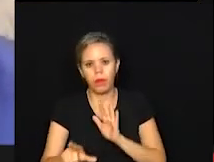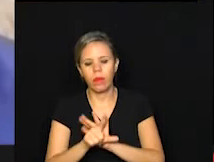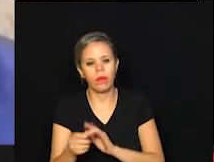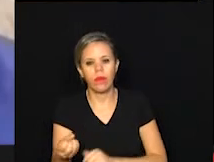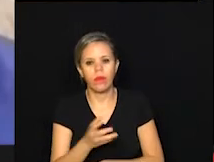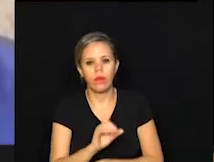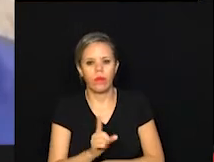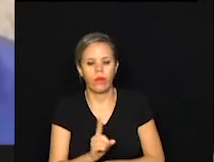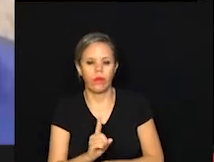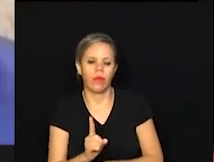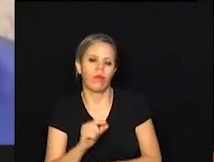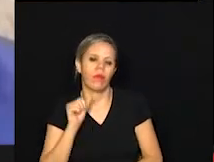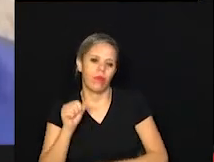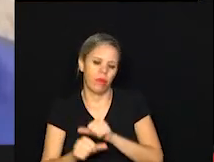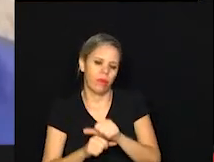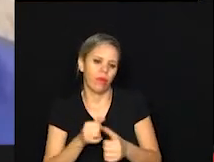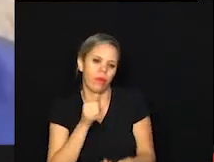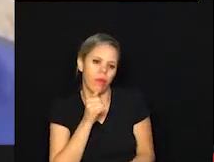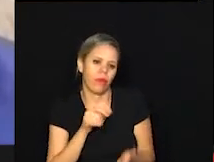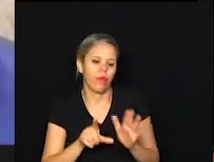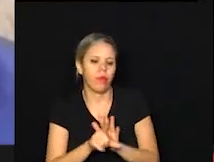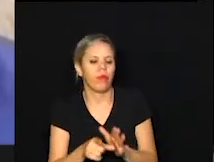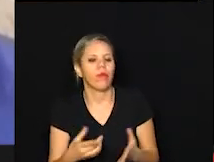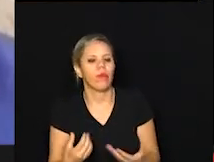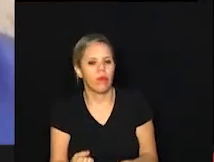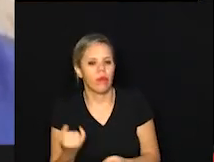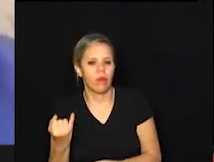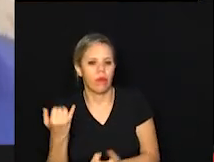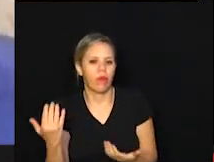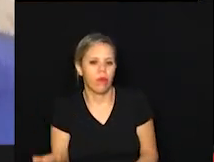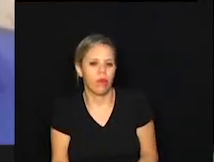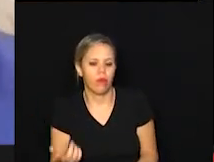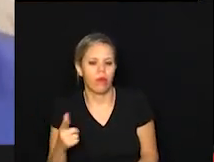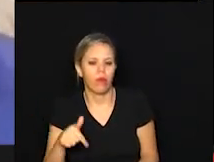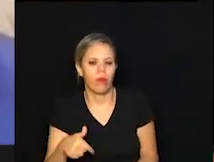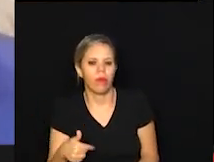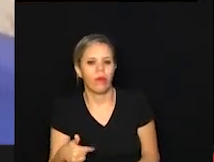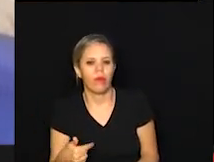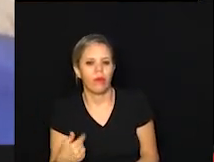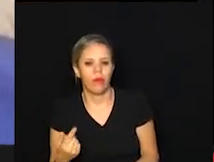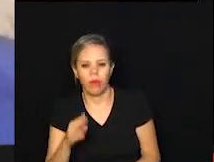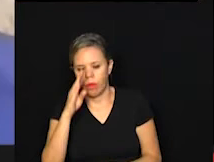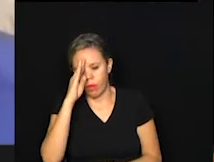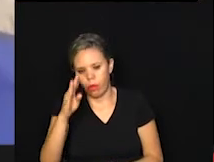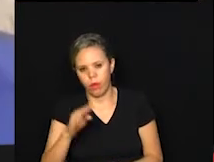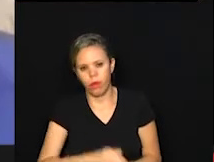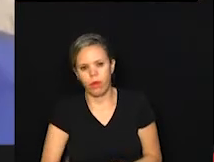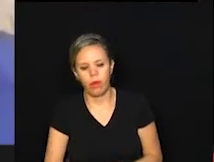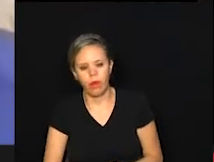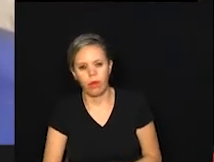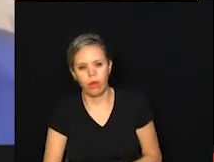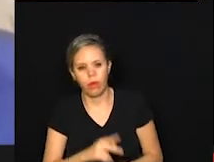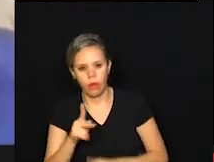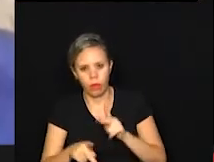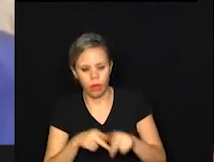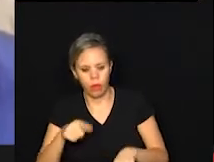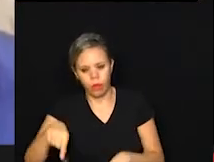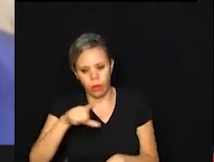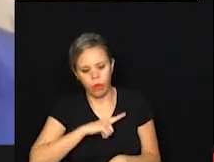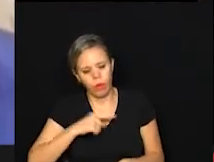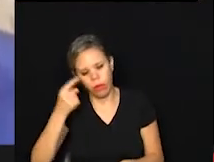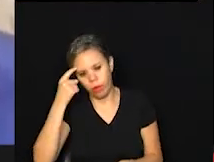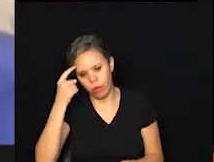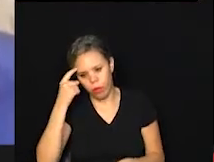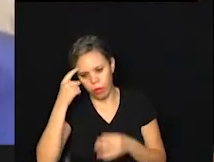nova, é uma alteração de uma lei vigente. Esse que é o ponto que é fundamental e que o pessoal tenha em